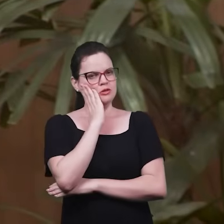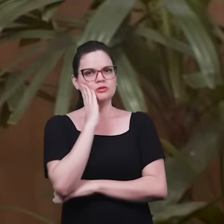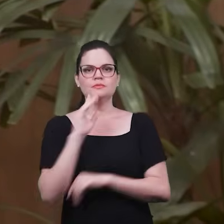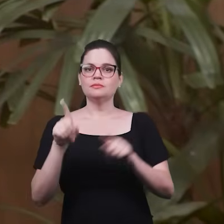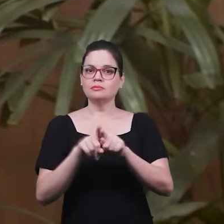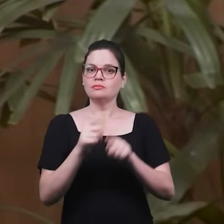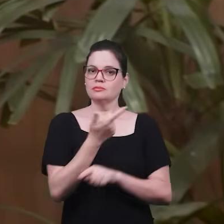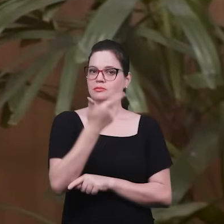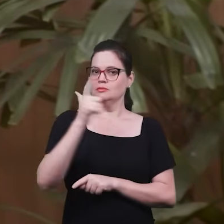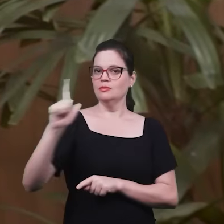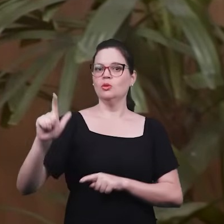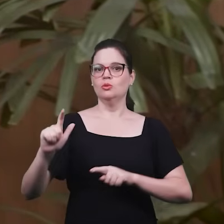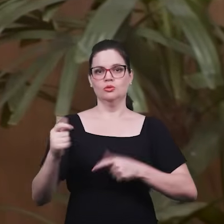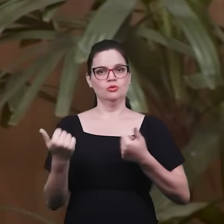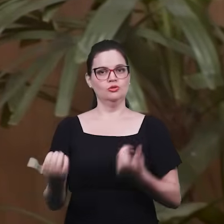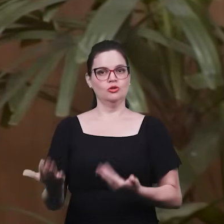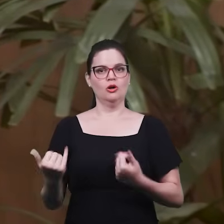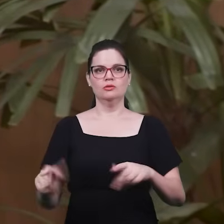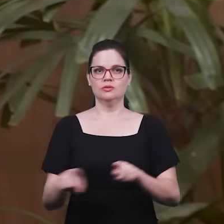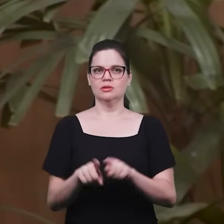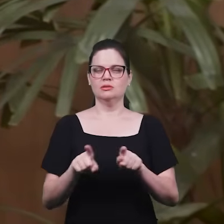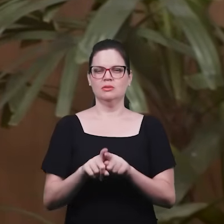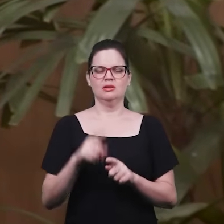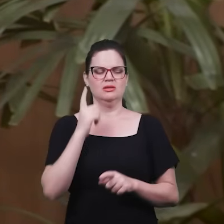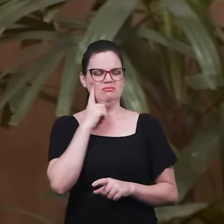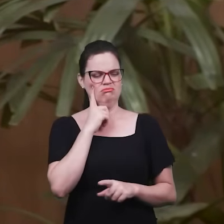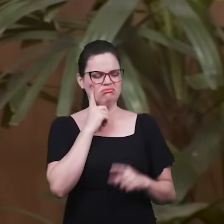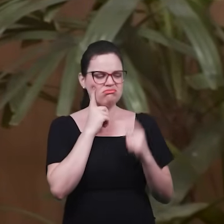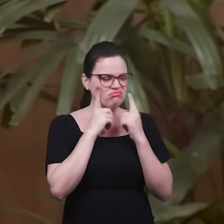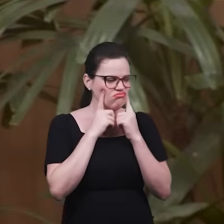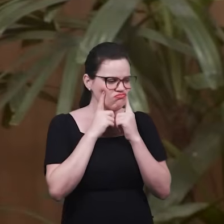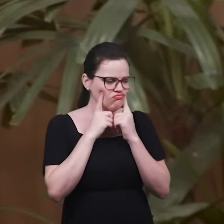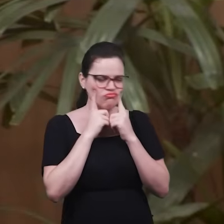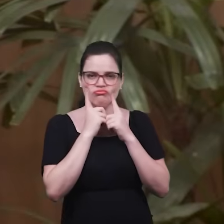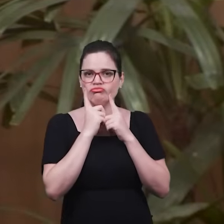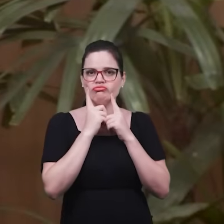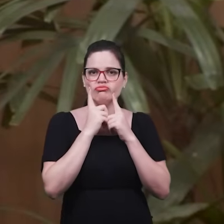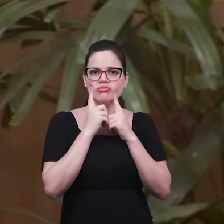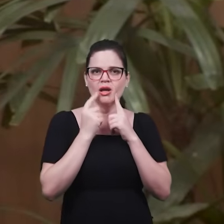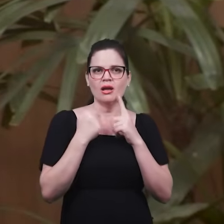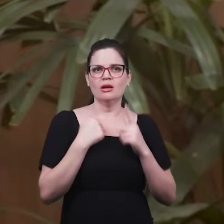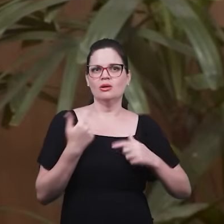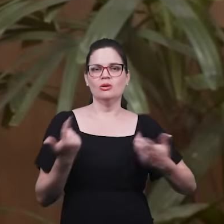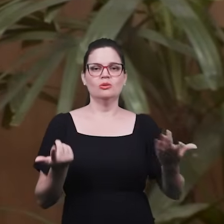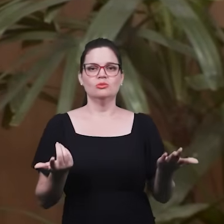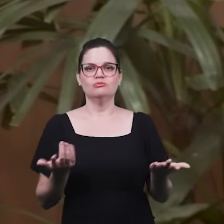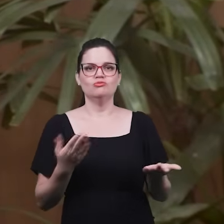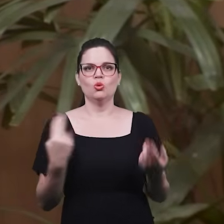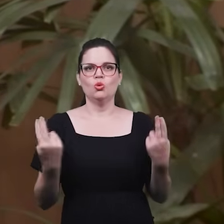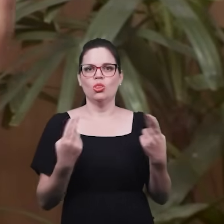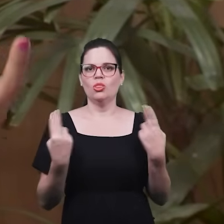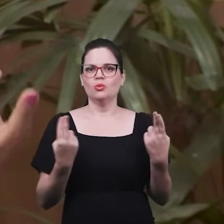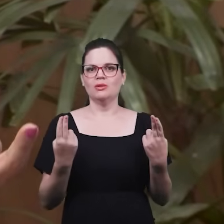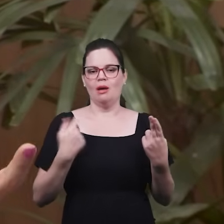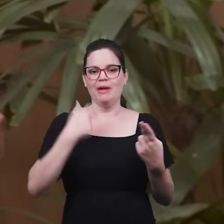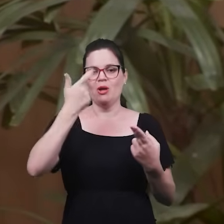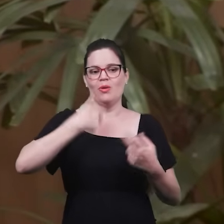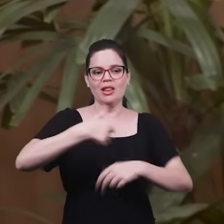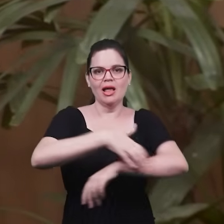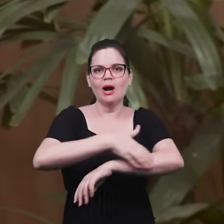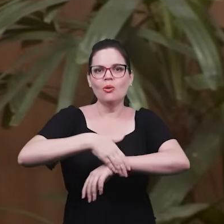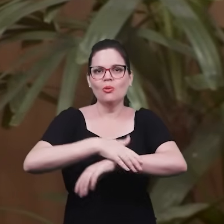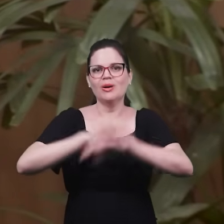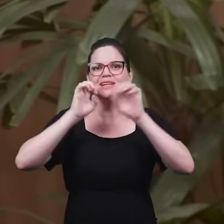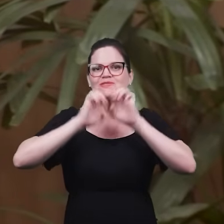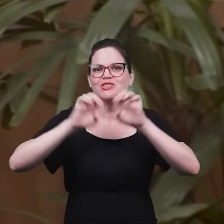outros jovens às vezes podem entender que eu não tenho aquela disponibilidade como evangelista, não